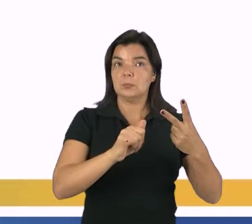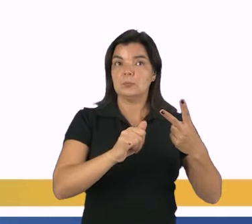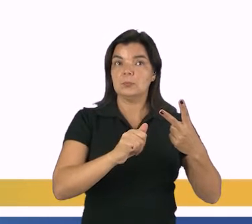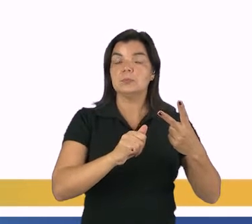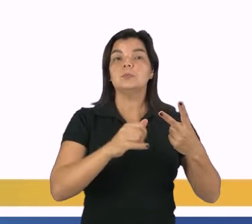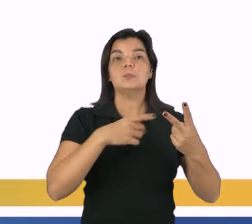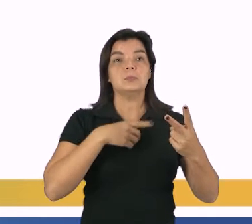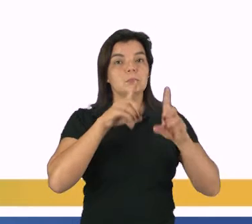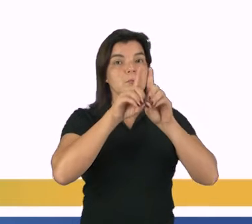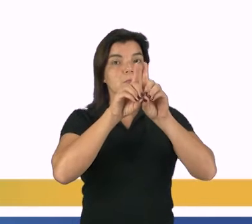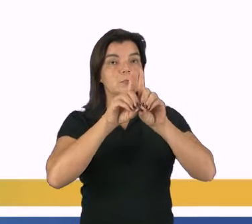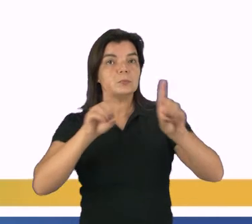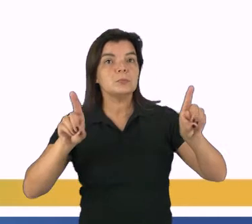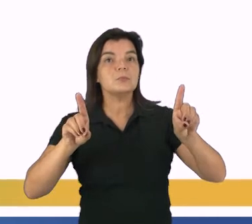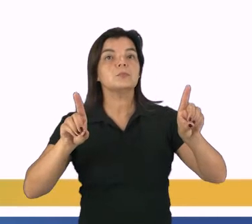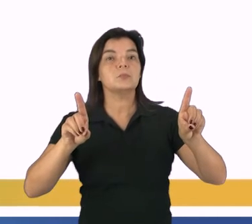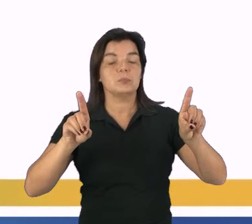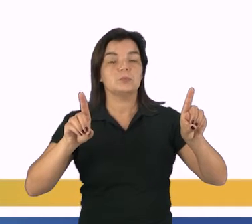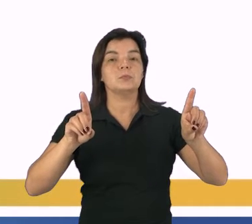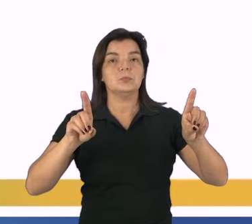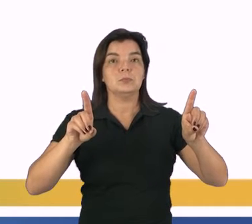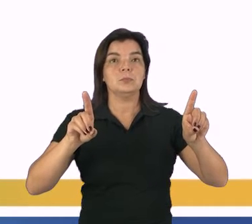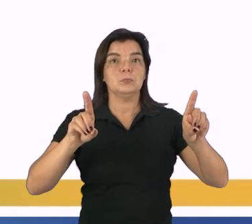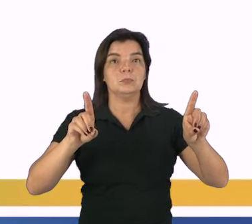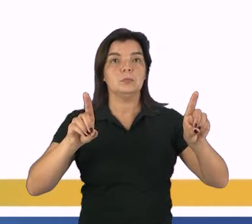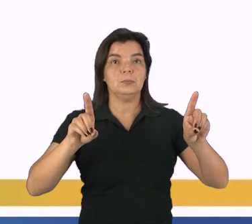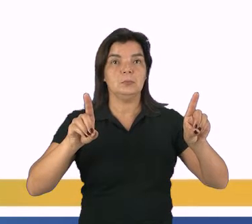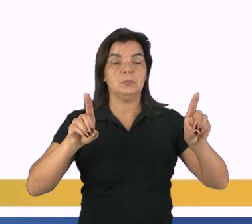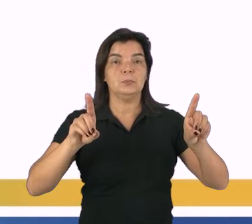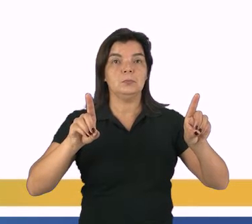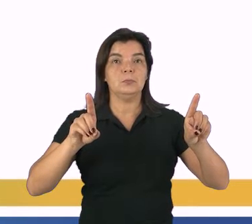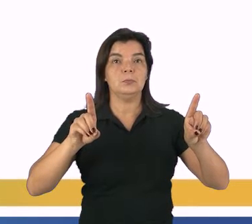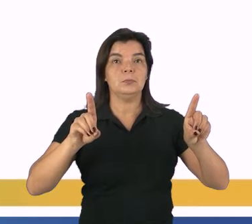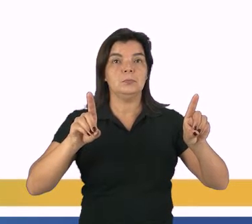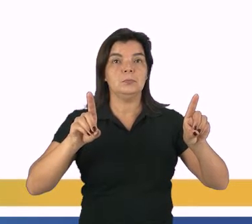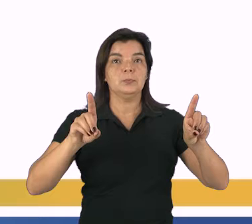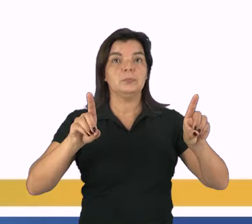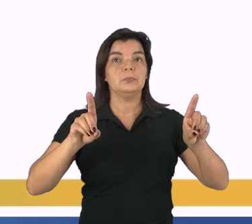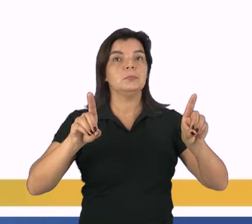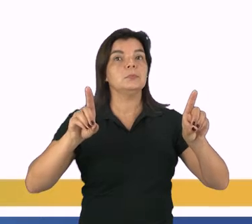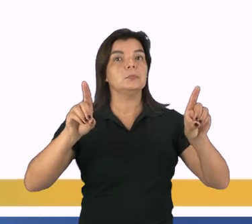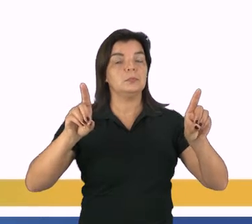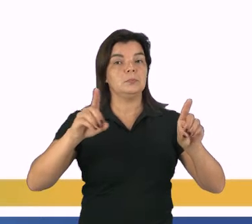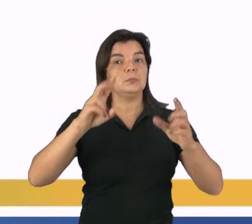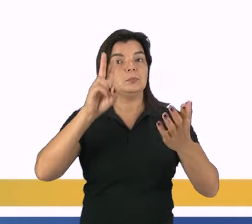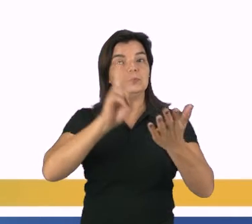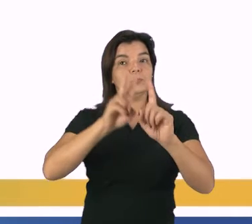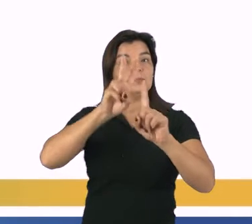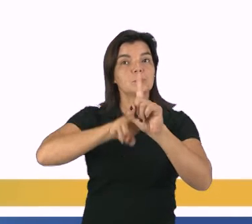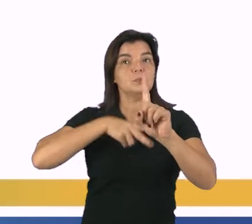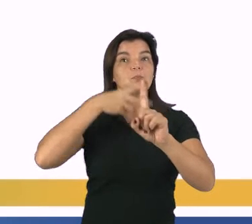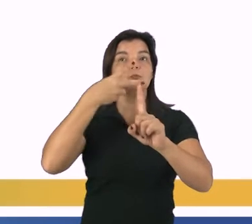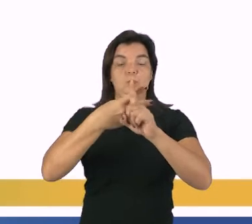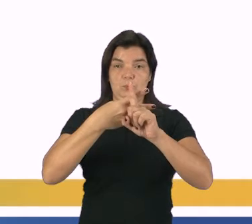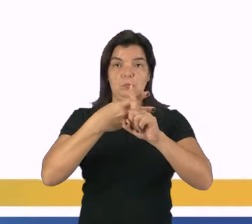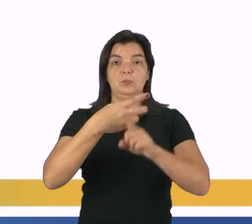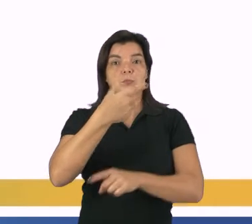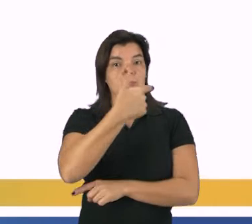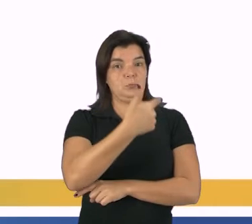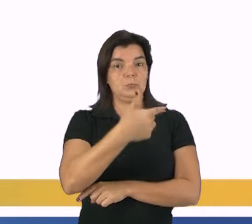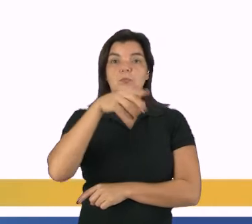de Coulomb é uma relação entre a força, né, com a distância. O gráfico aqui a gente vai relacionar a força com a